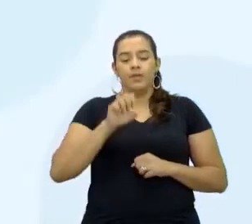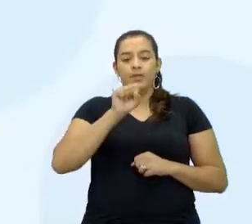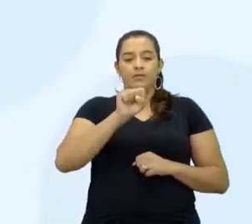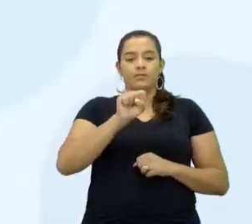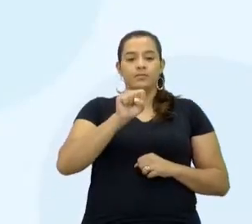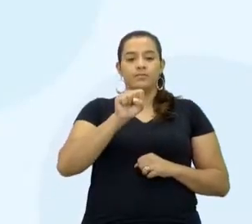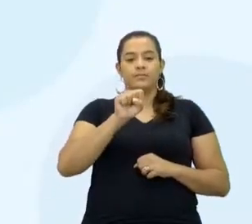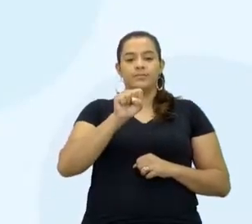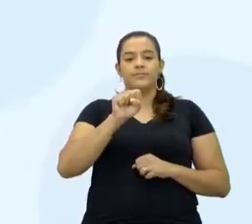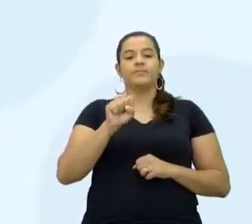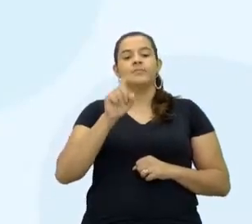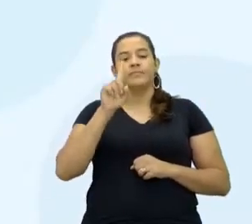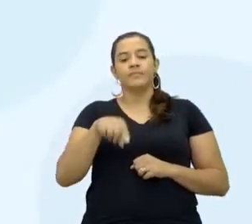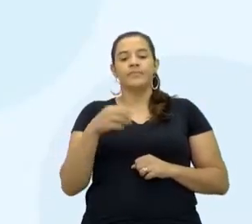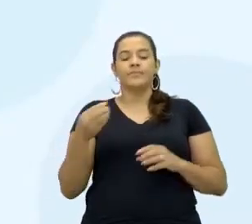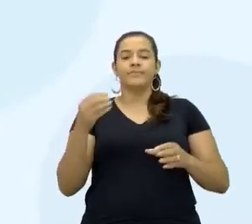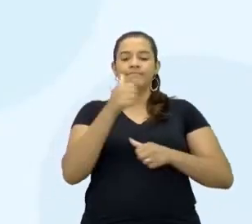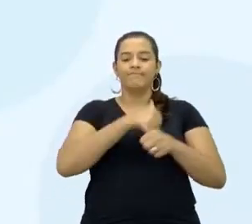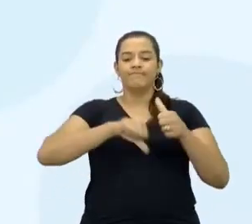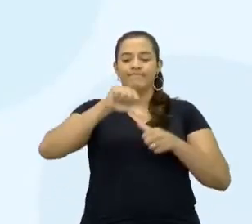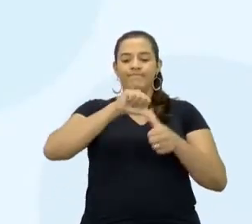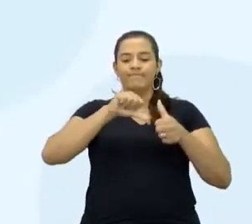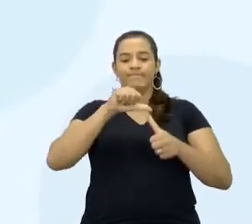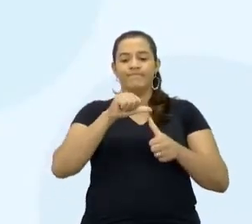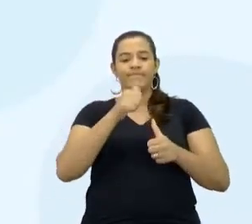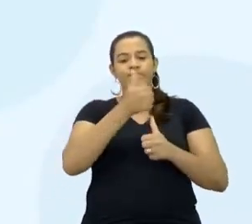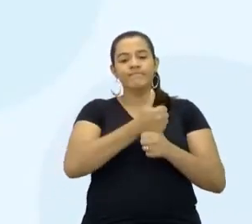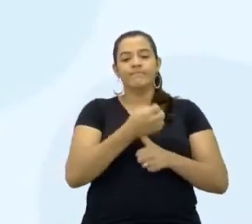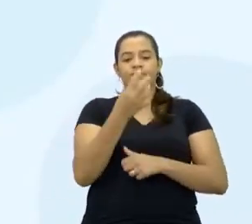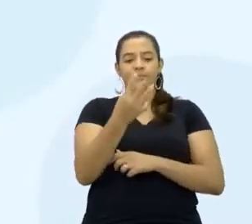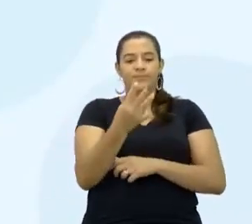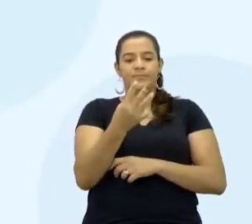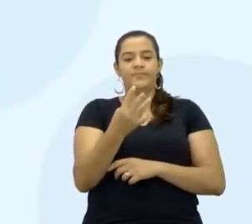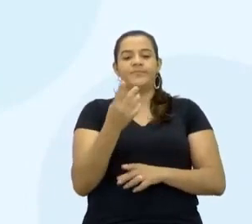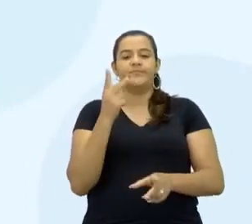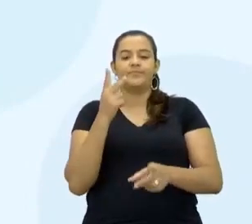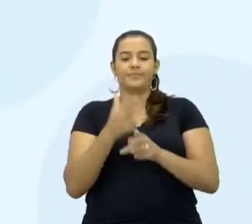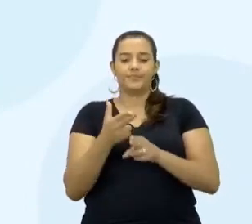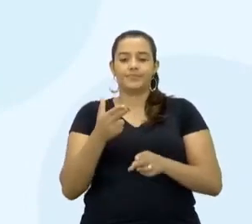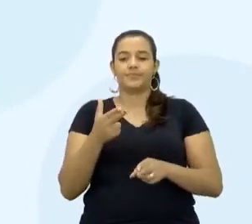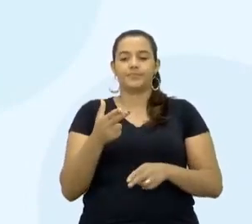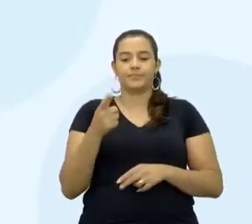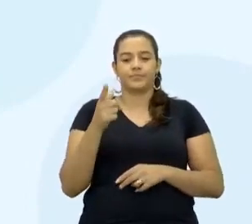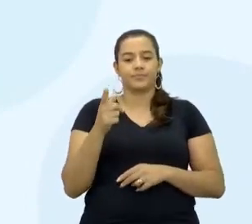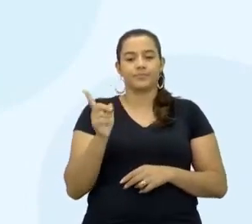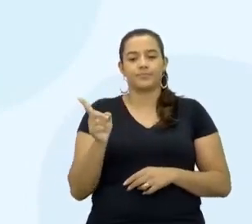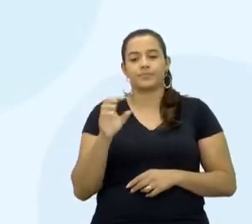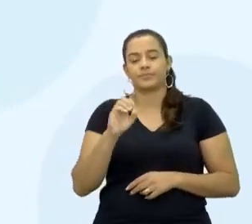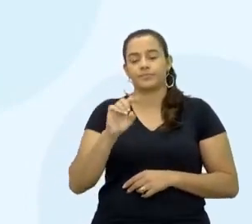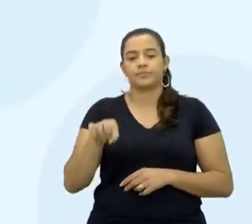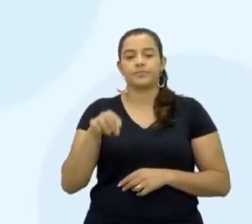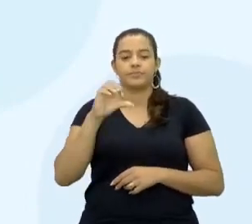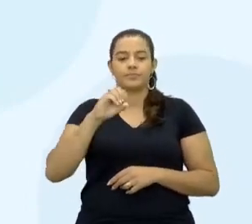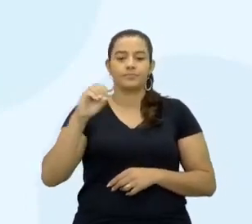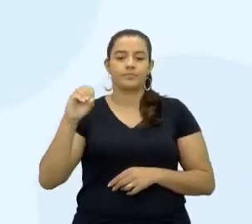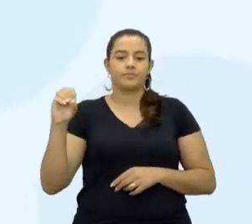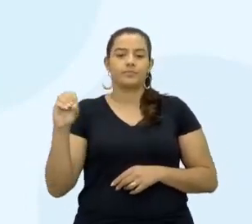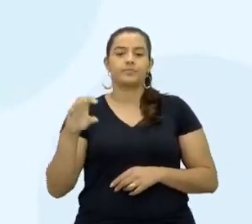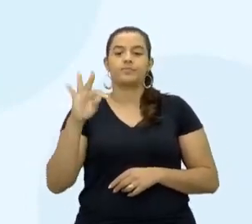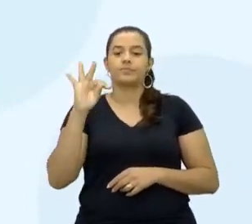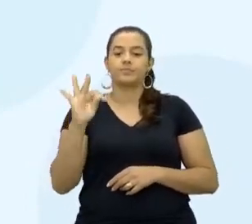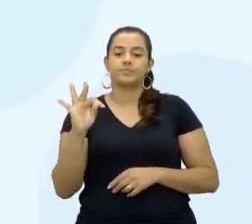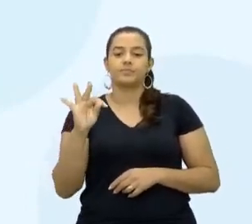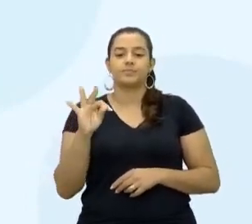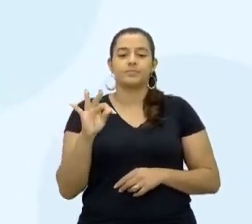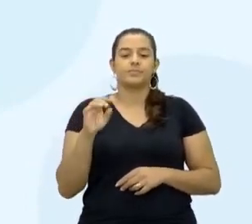S não é espaço, troca o S por 3. E aí a gente descobre, ó, fazendo a continha, né? Quanto vale o T, ó, é